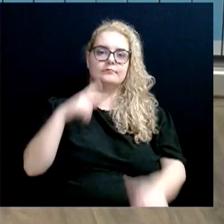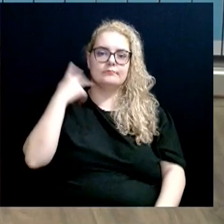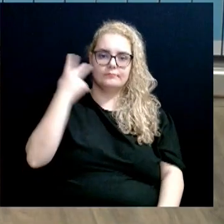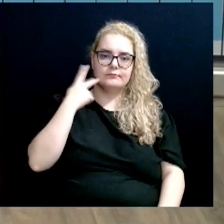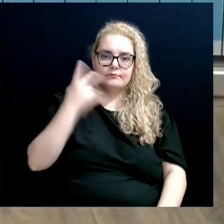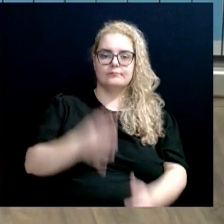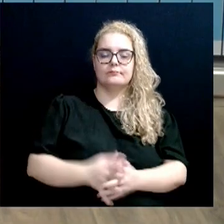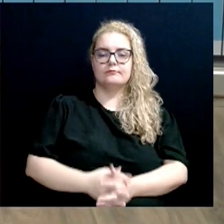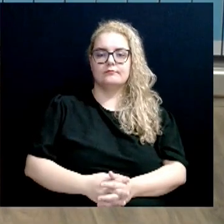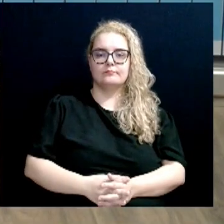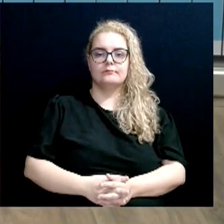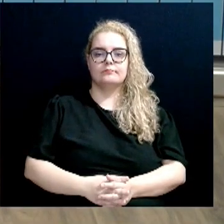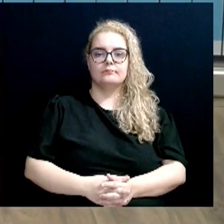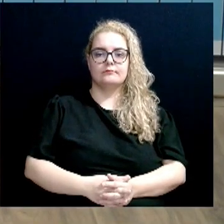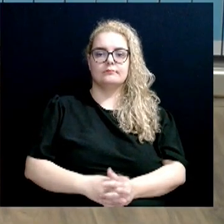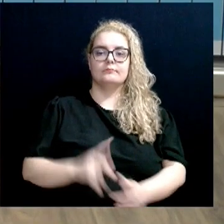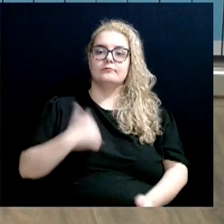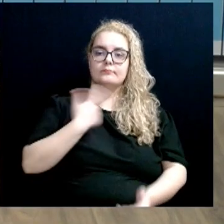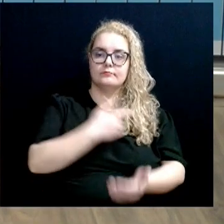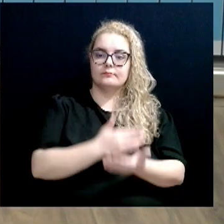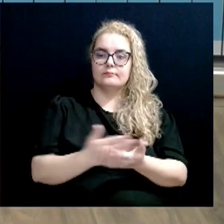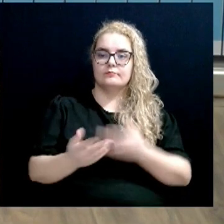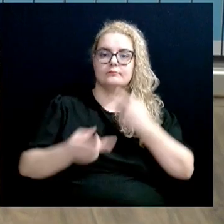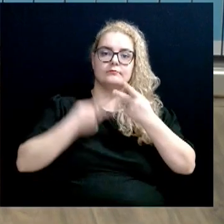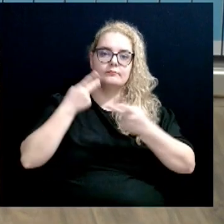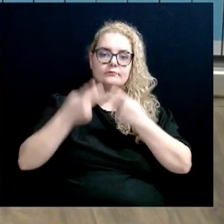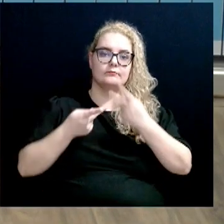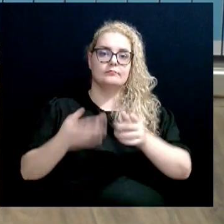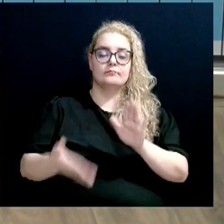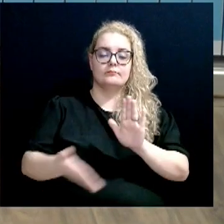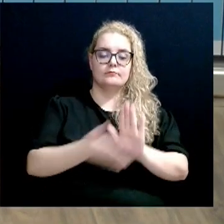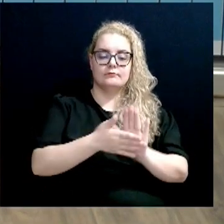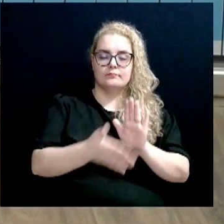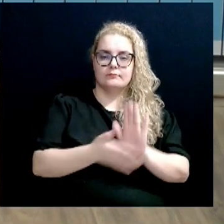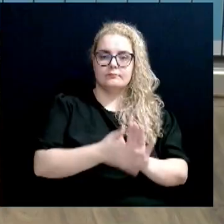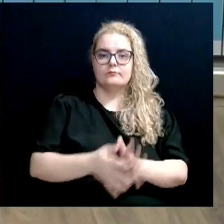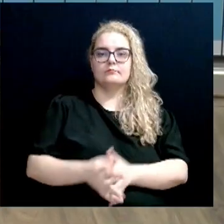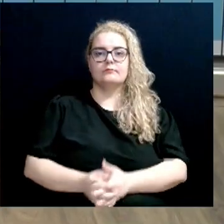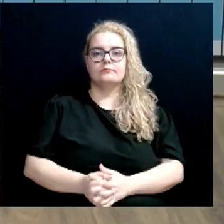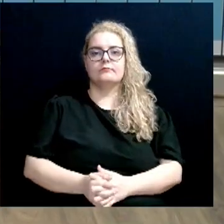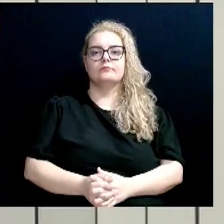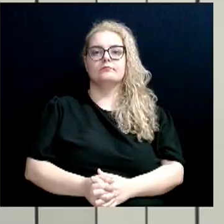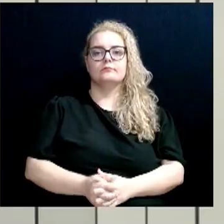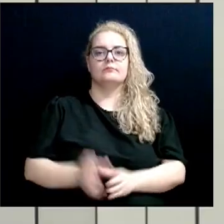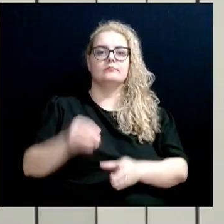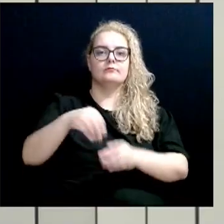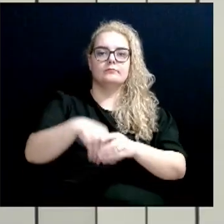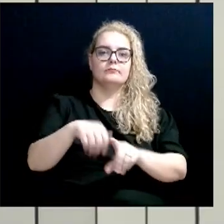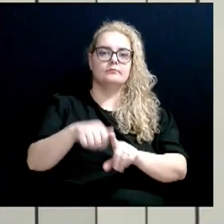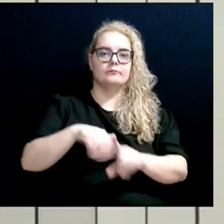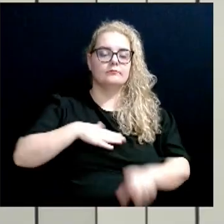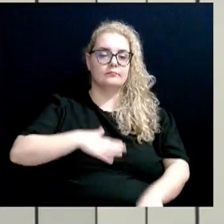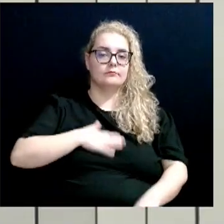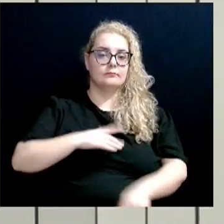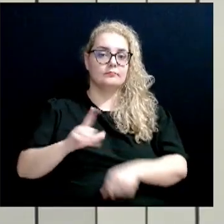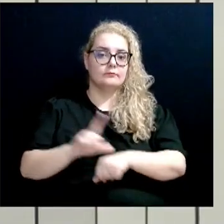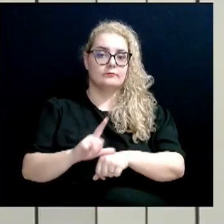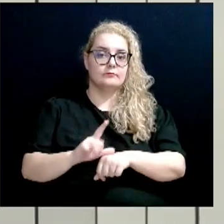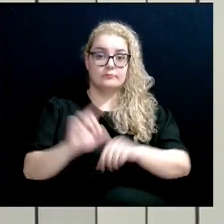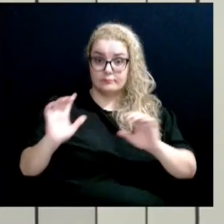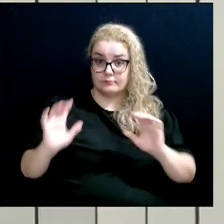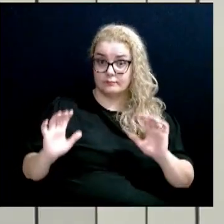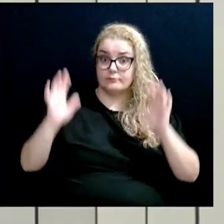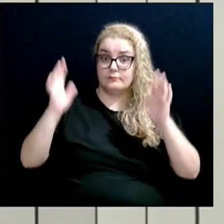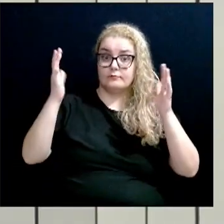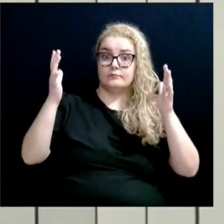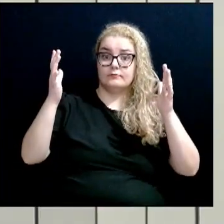gente começa falando sobre uma proposta dentro do Agosto Lilás, porque em comemoração aos 20